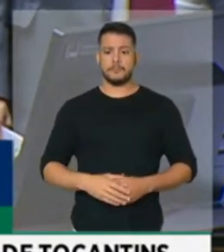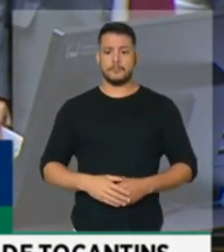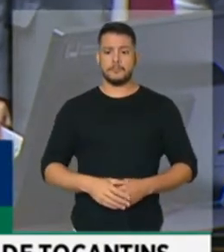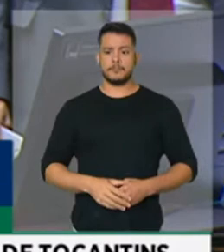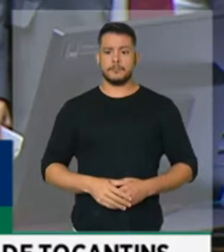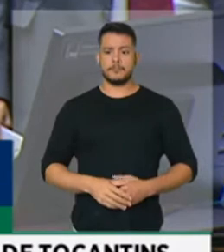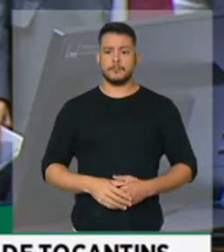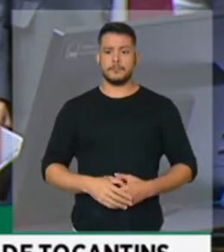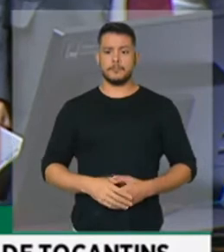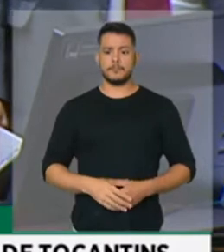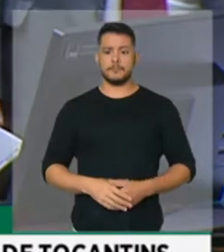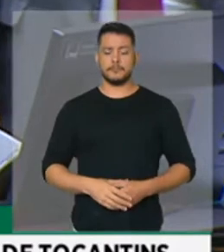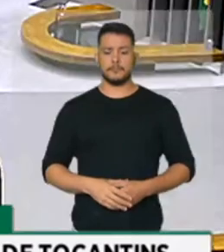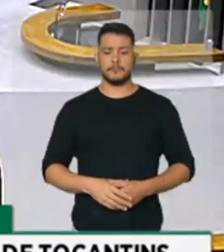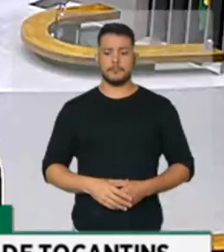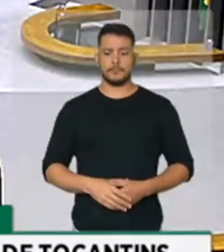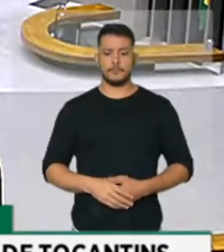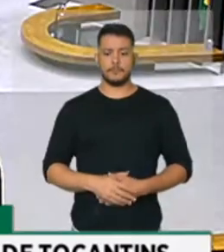Peternelli.